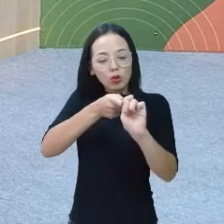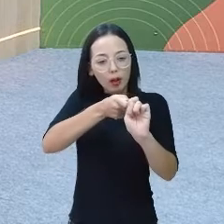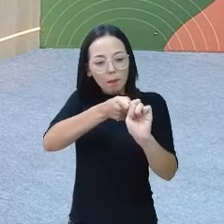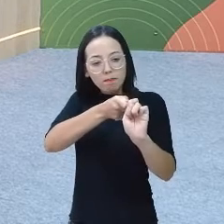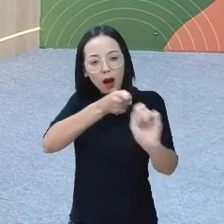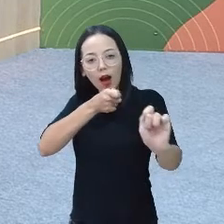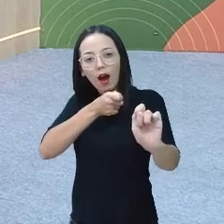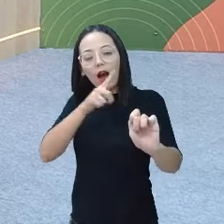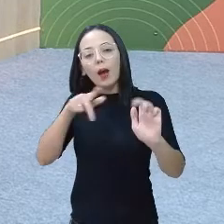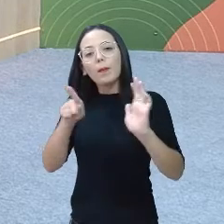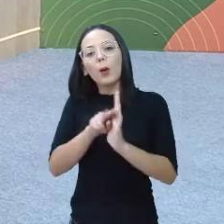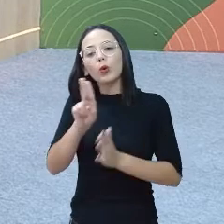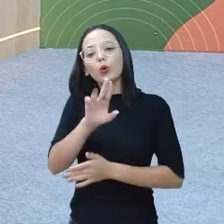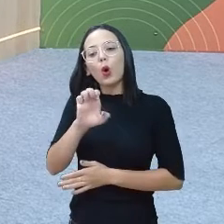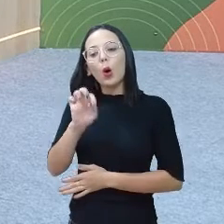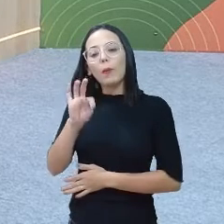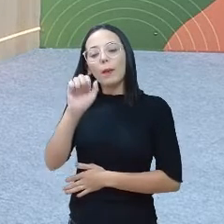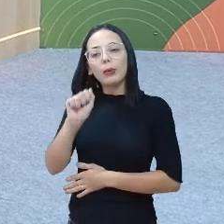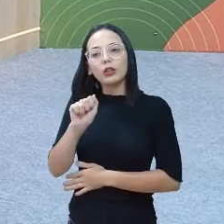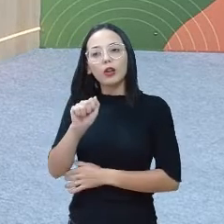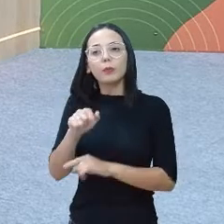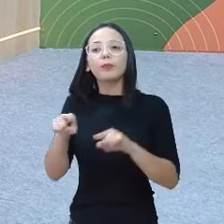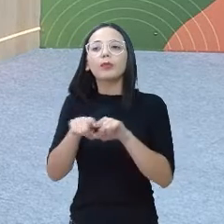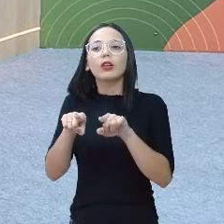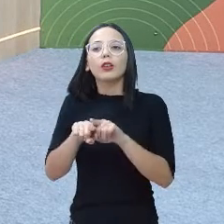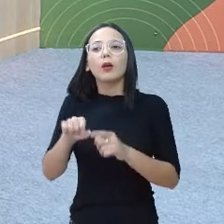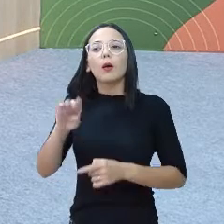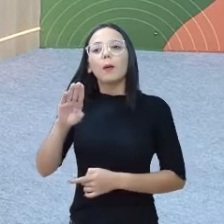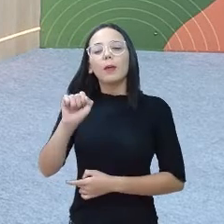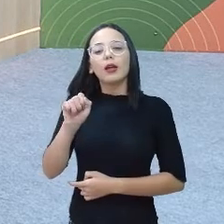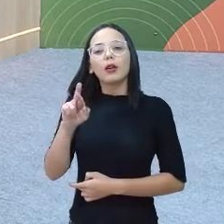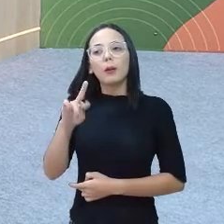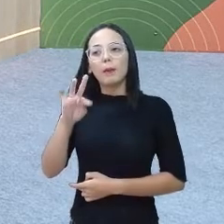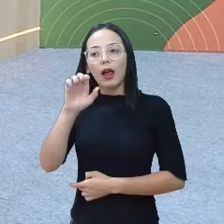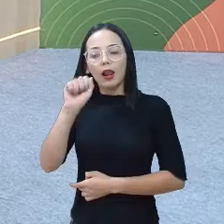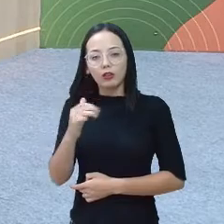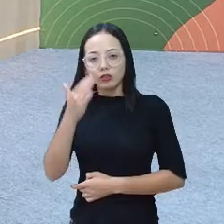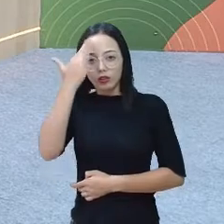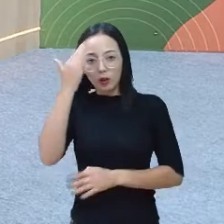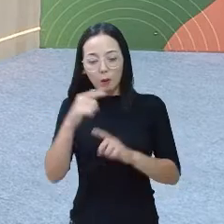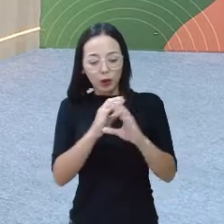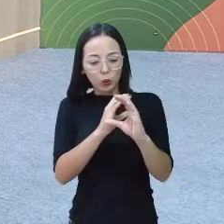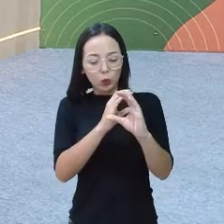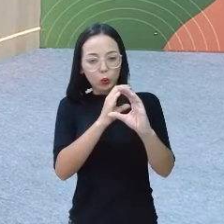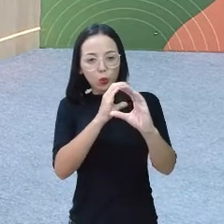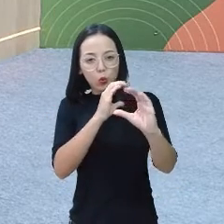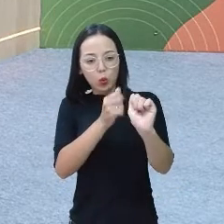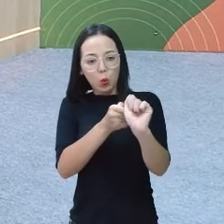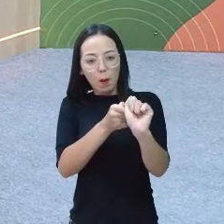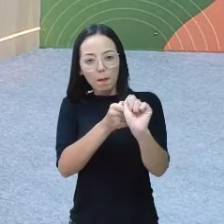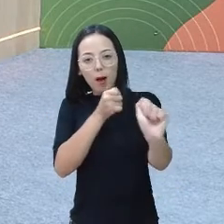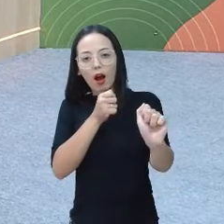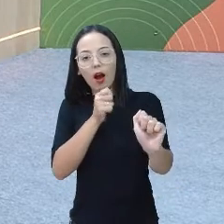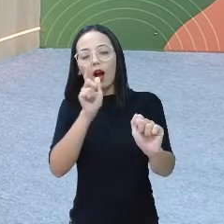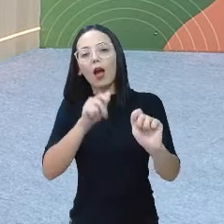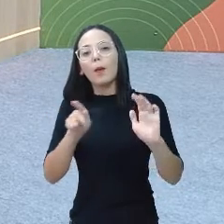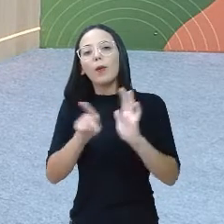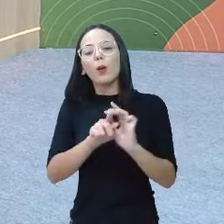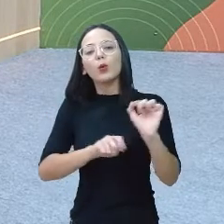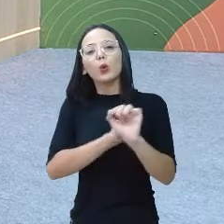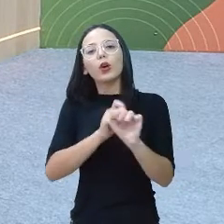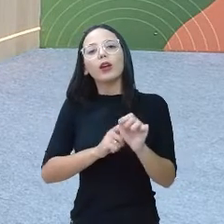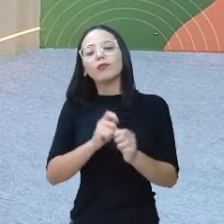Aquilo ali é uma besta, né? E a balestra é uma besta dessa, né, mais comprida, né, maior, né, que